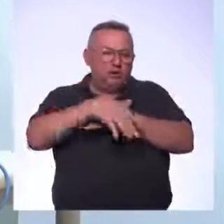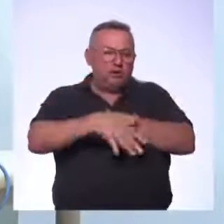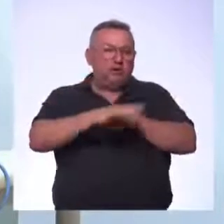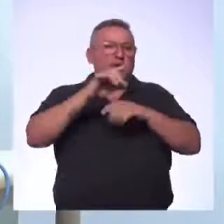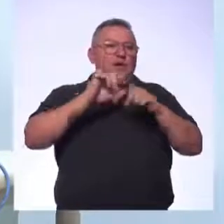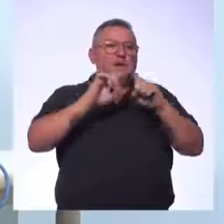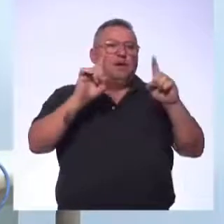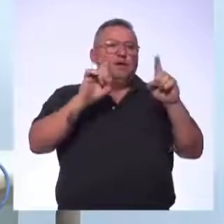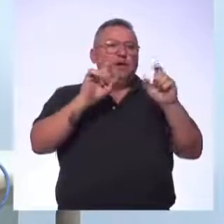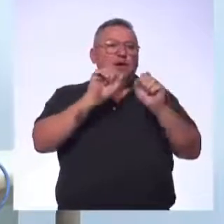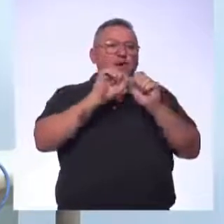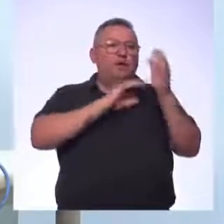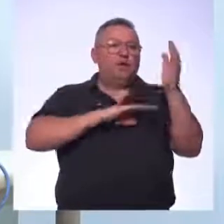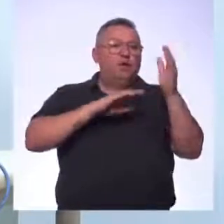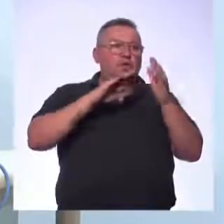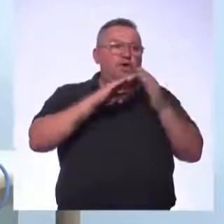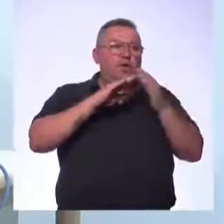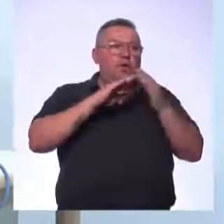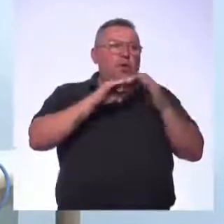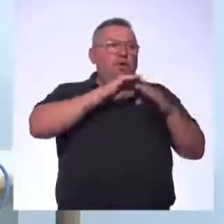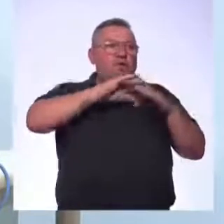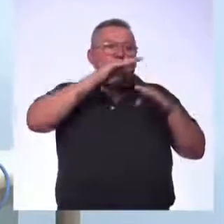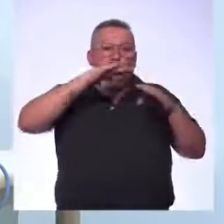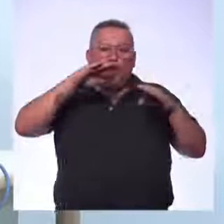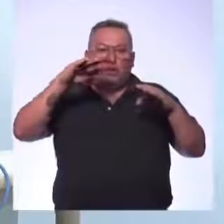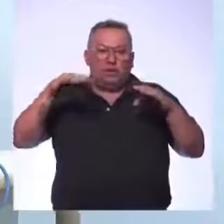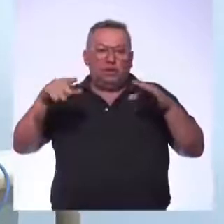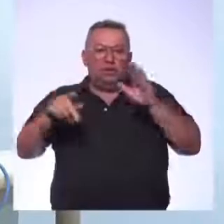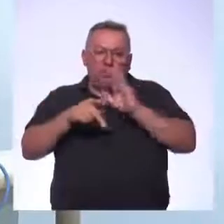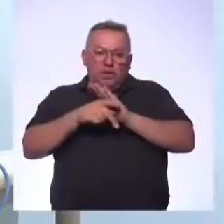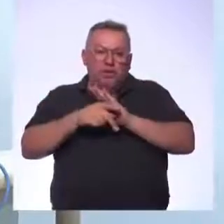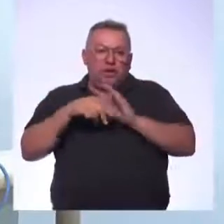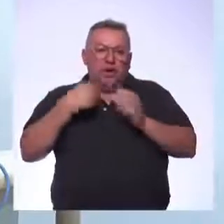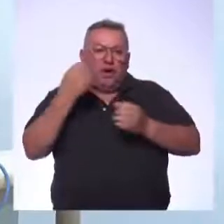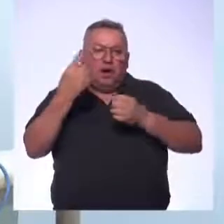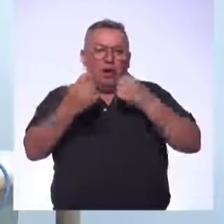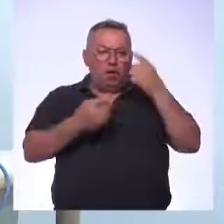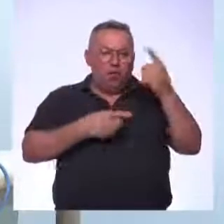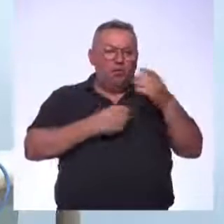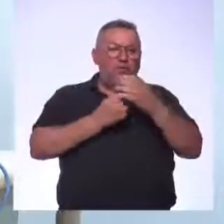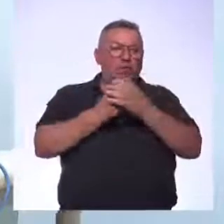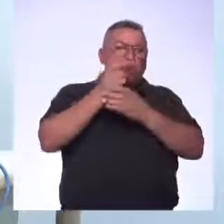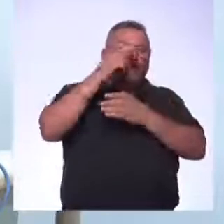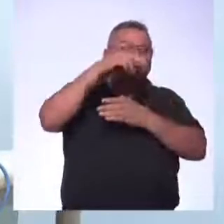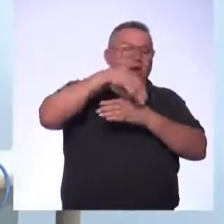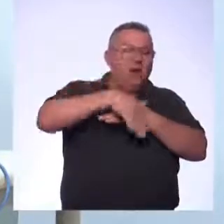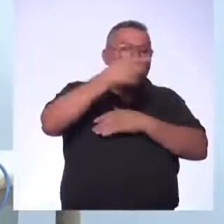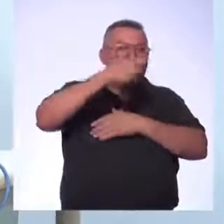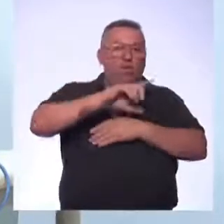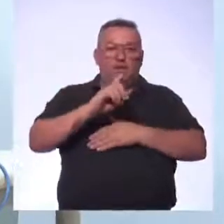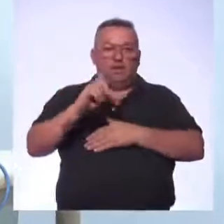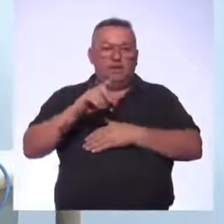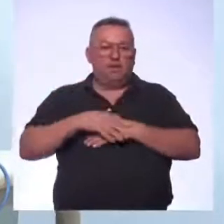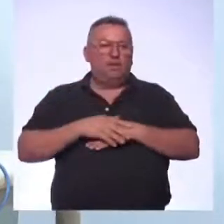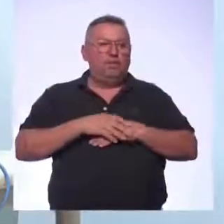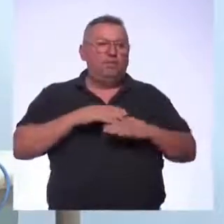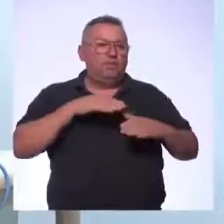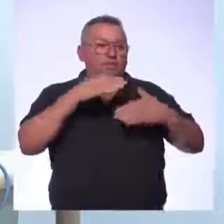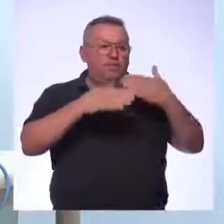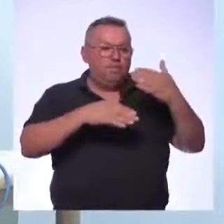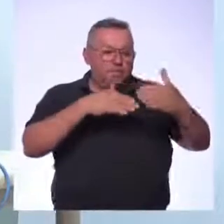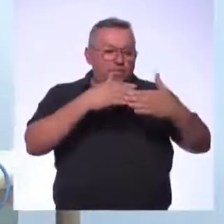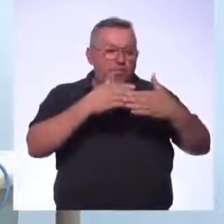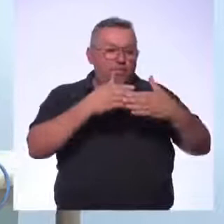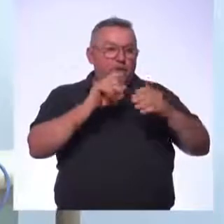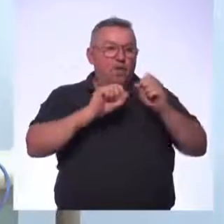é, todas as cadeias montanhosas não vão ser vulcânicas. Então, algumas são vulcânicas, outras não, né? O processo de